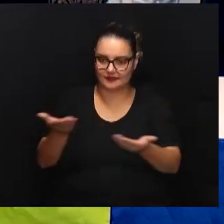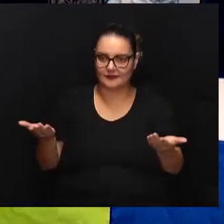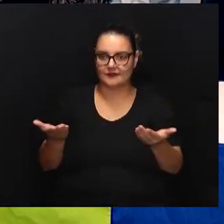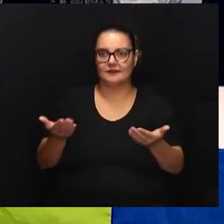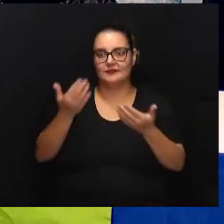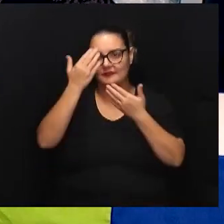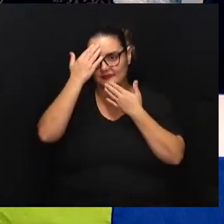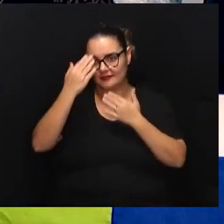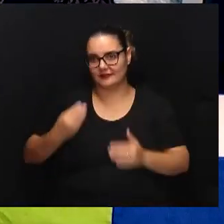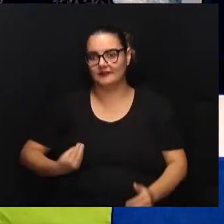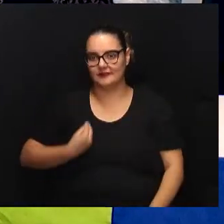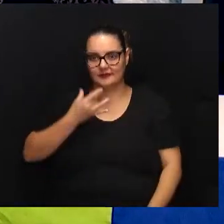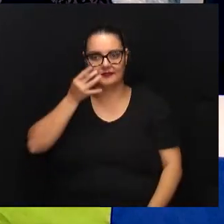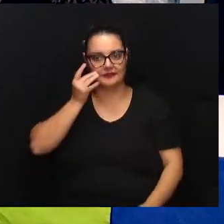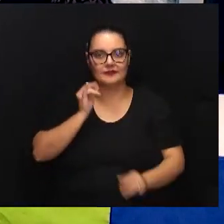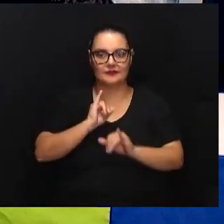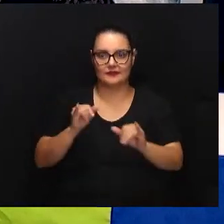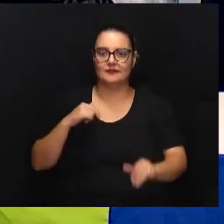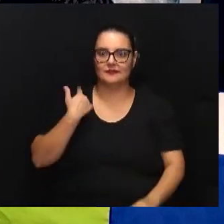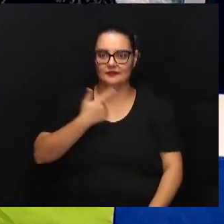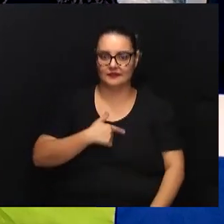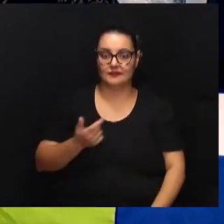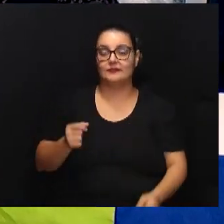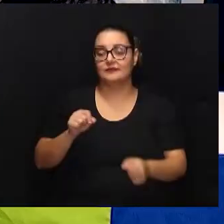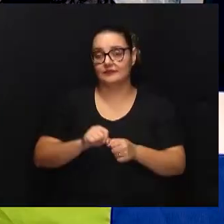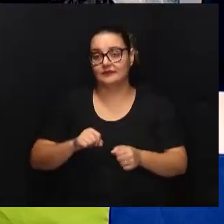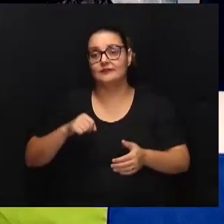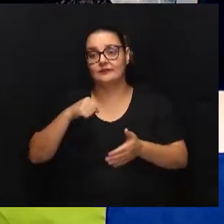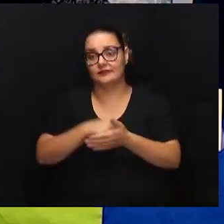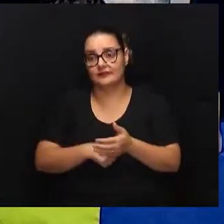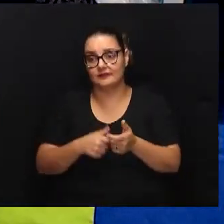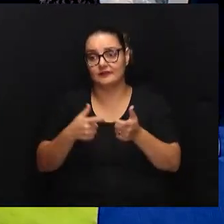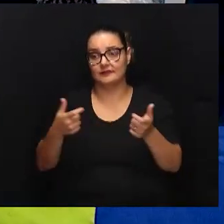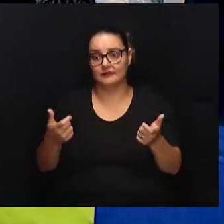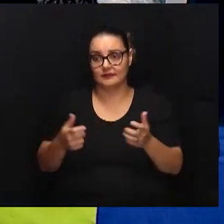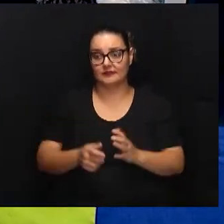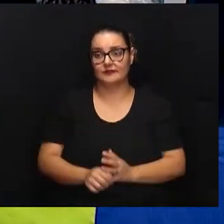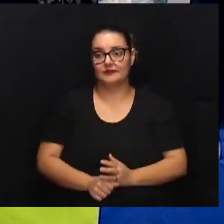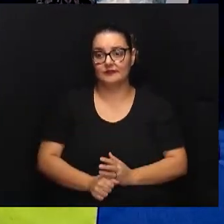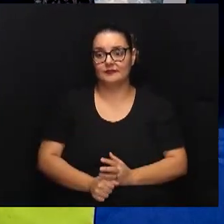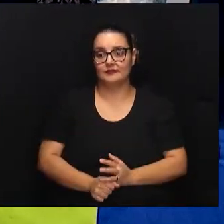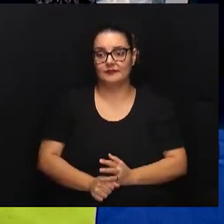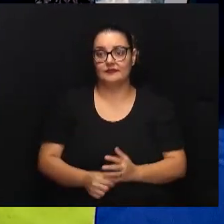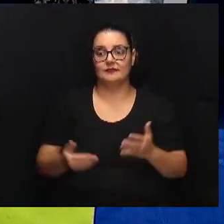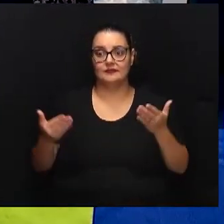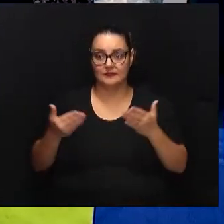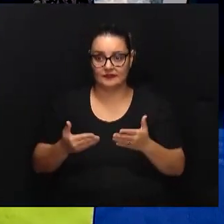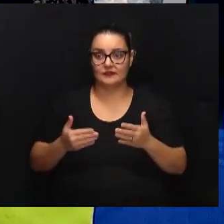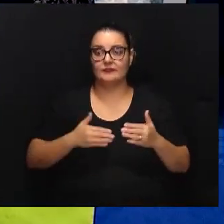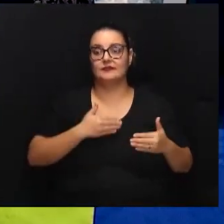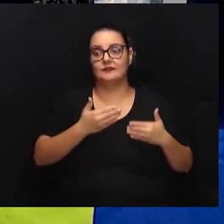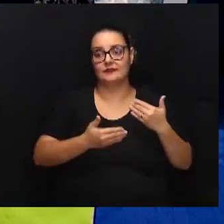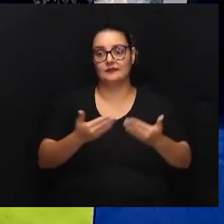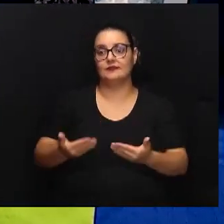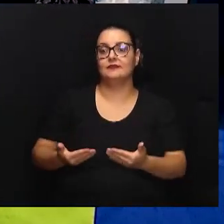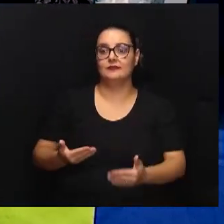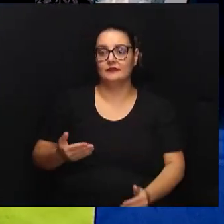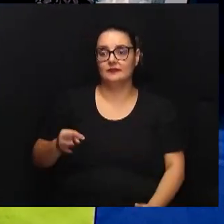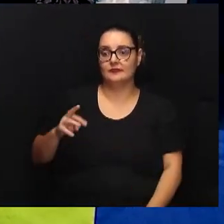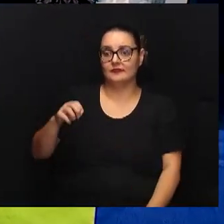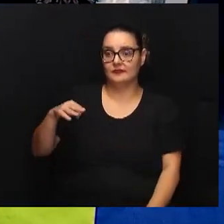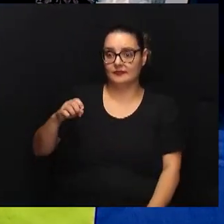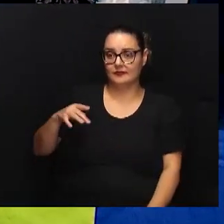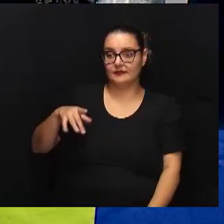só agradecer a todo mundo, agradecer a presença e dizer que nós vamos ter que fazer uma luta muito grande agora